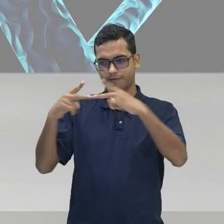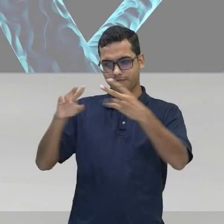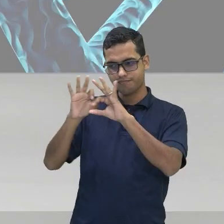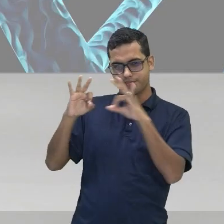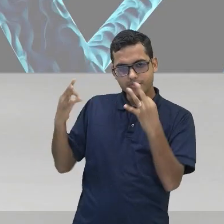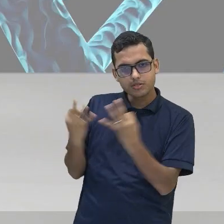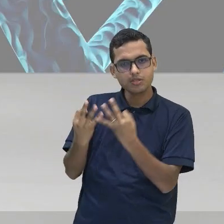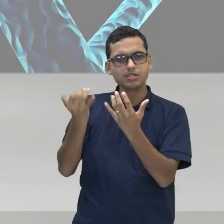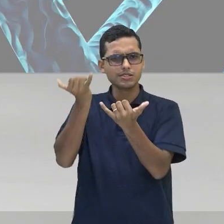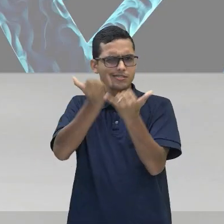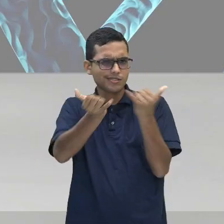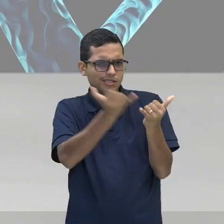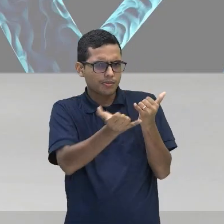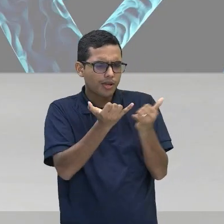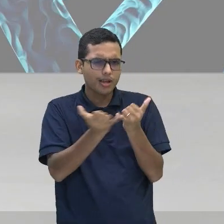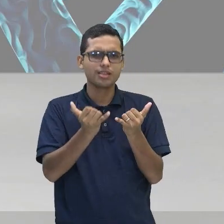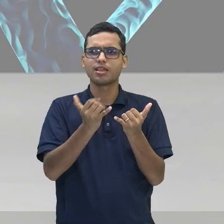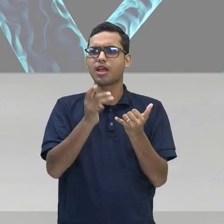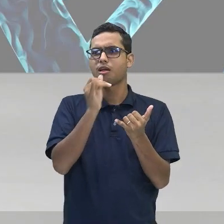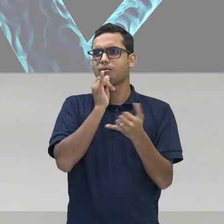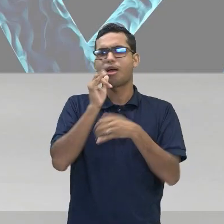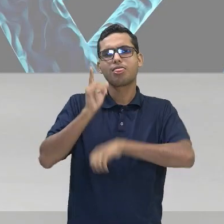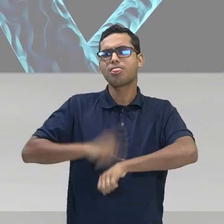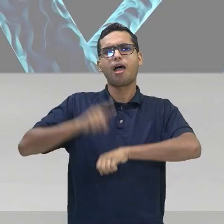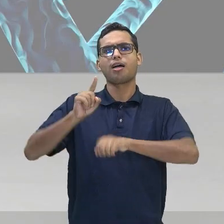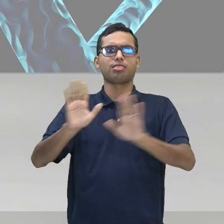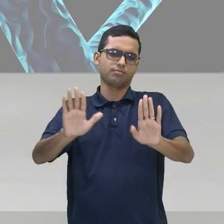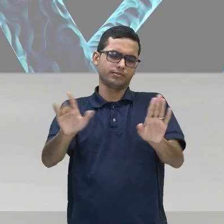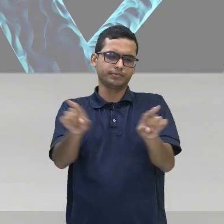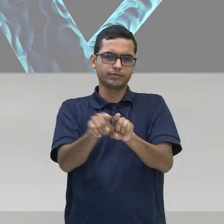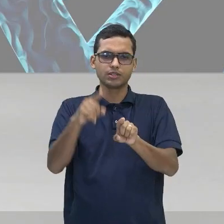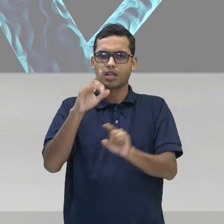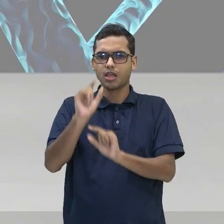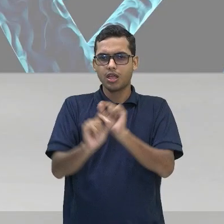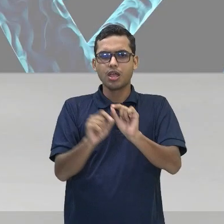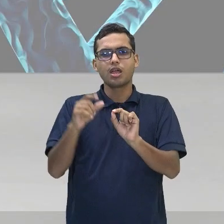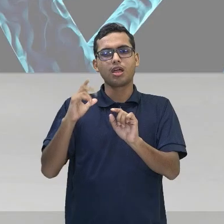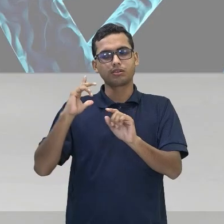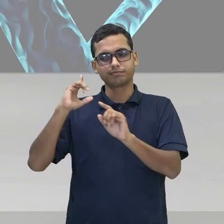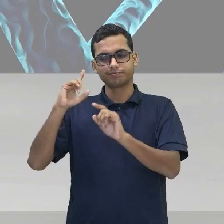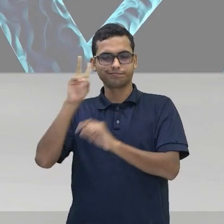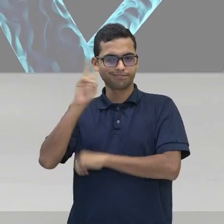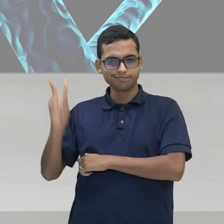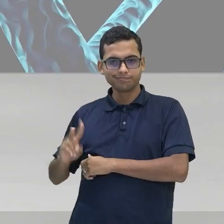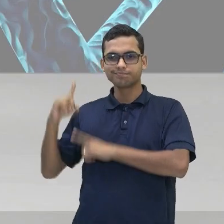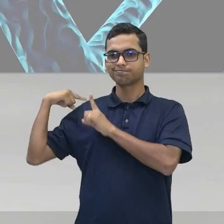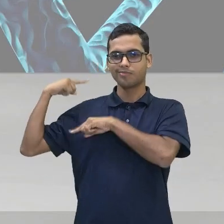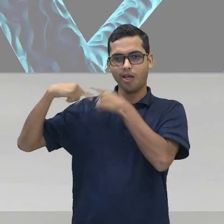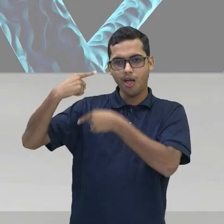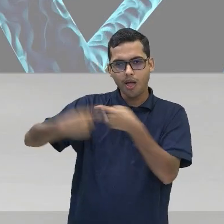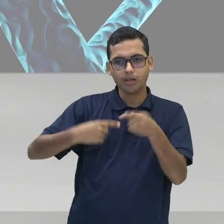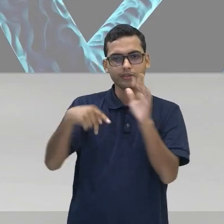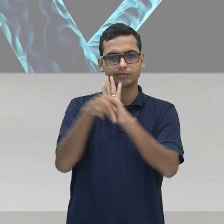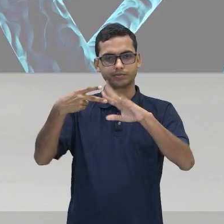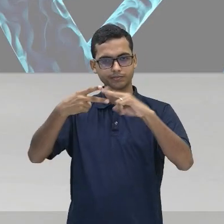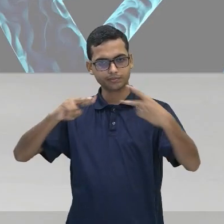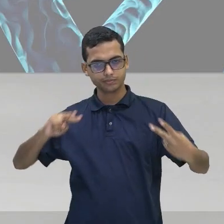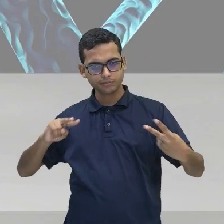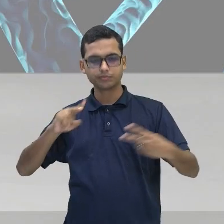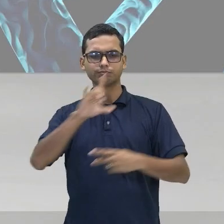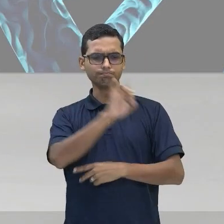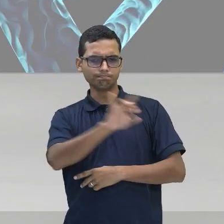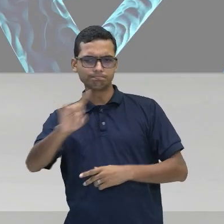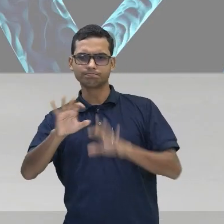semelhanças não são coincidências, elas são pistas que contam aí uma história, que está escrito no nosso DNA, no DNA de